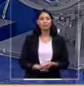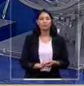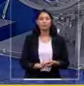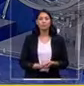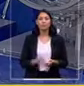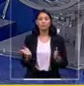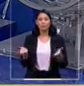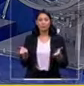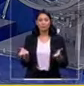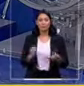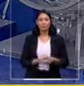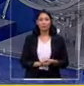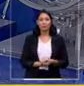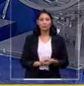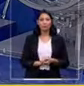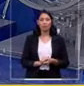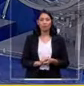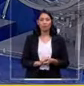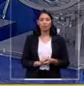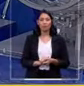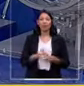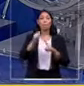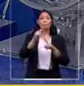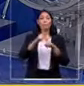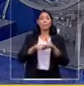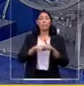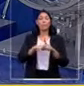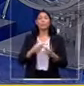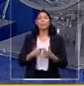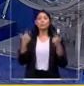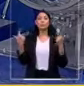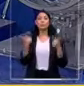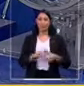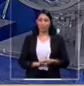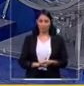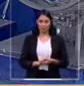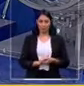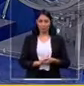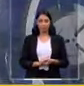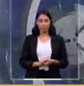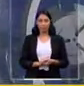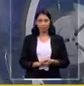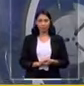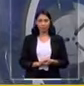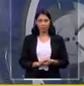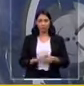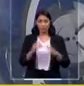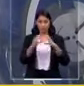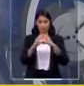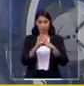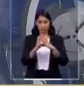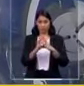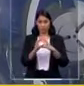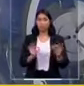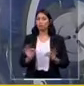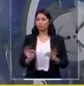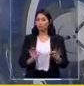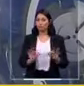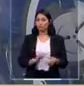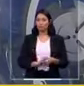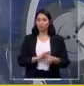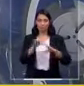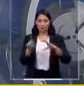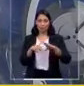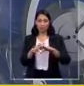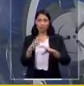saber agora qual será o mês da sorte. Bolas posicionadas, vamos para o globo número